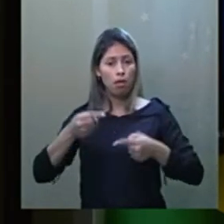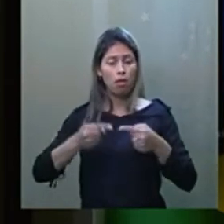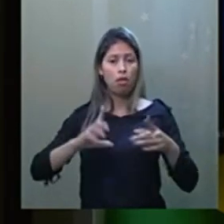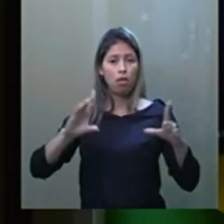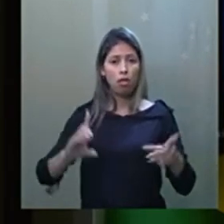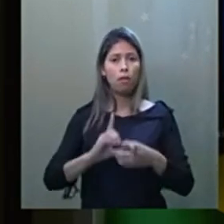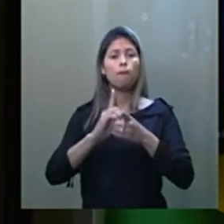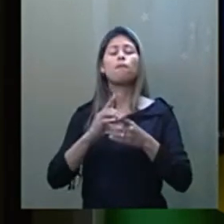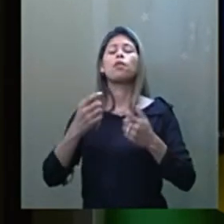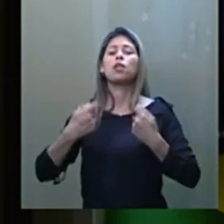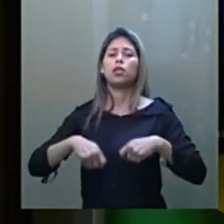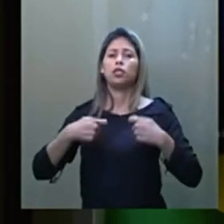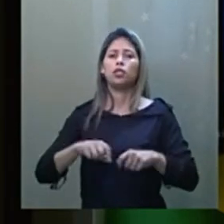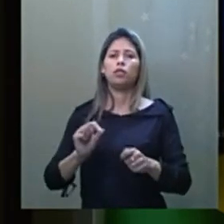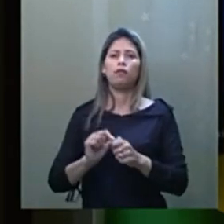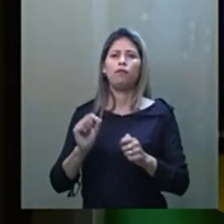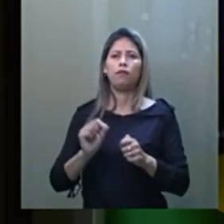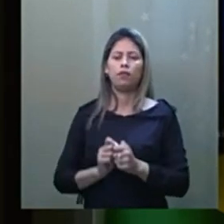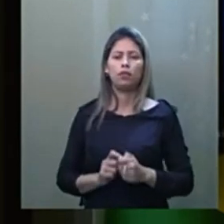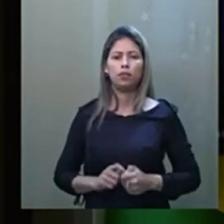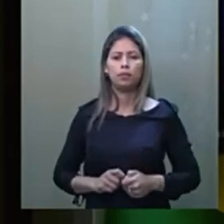precisa fazer.